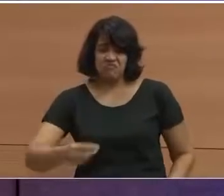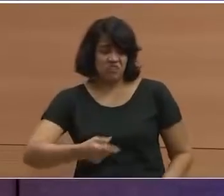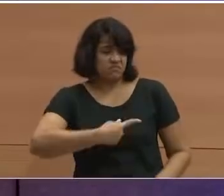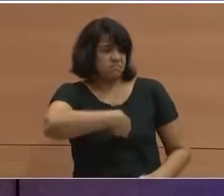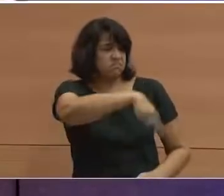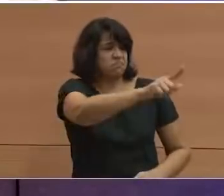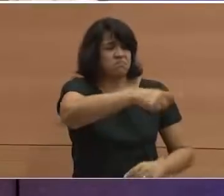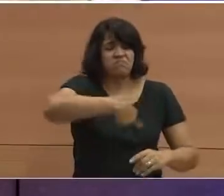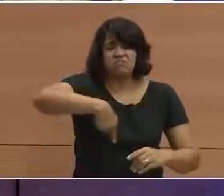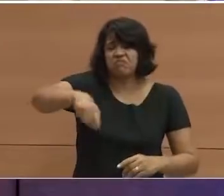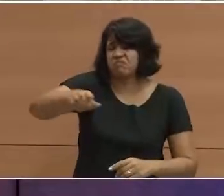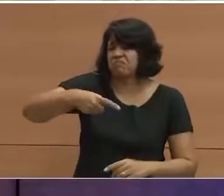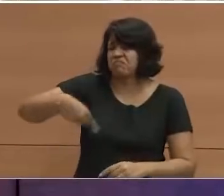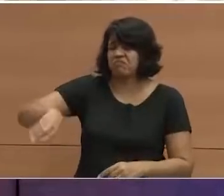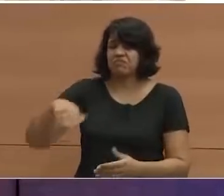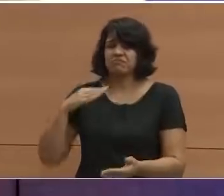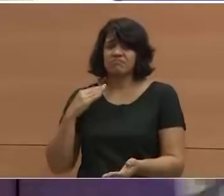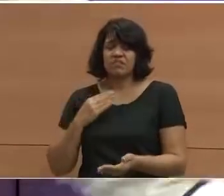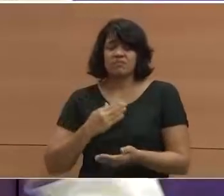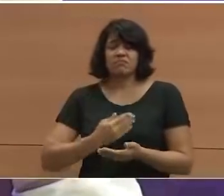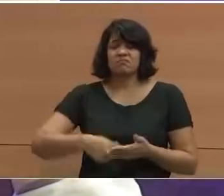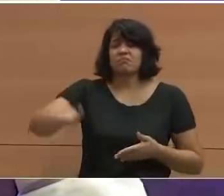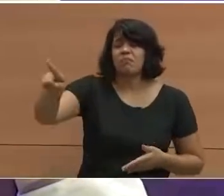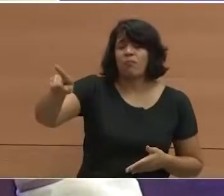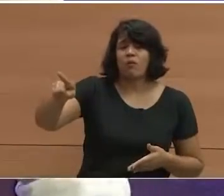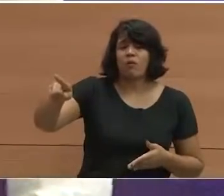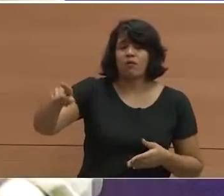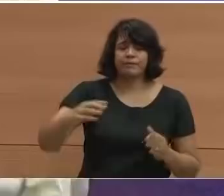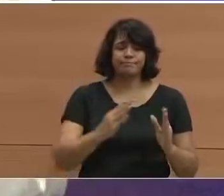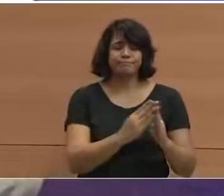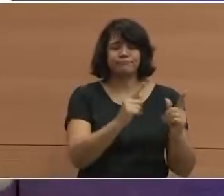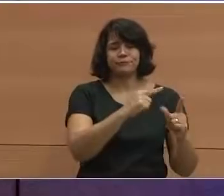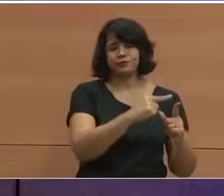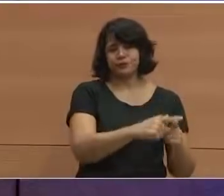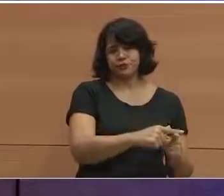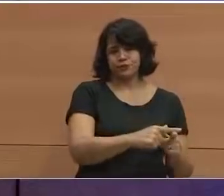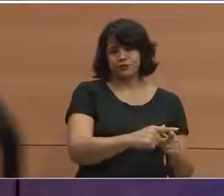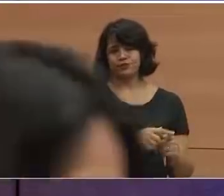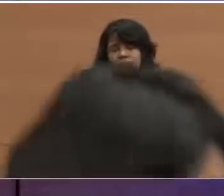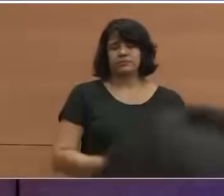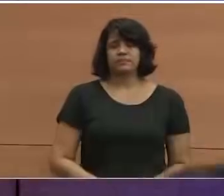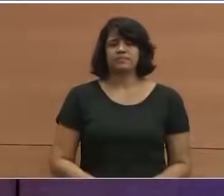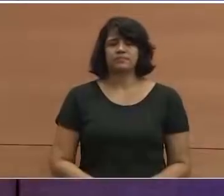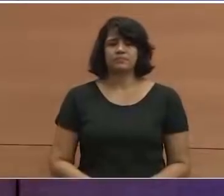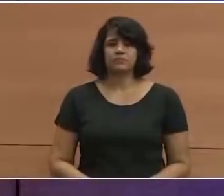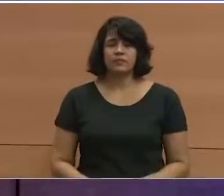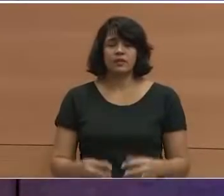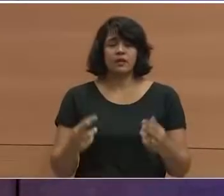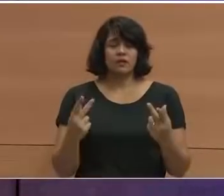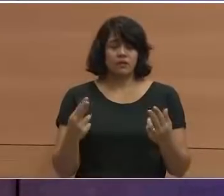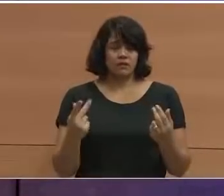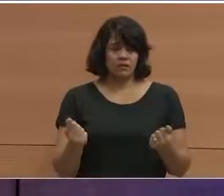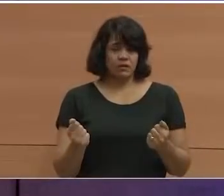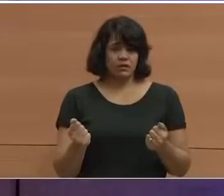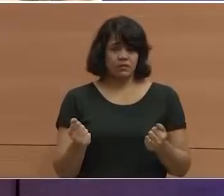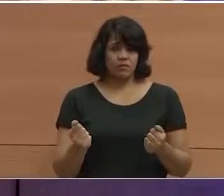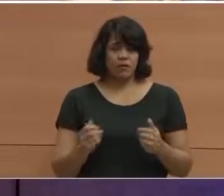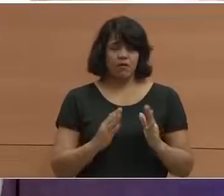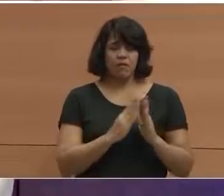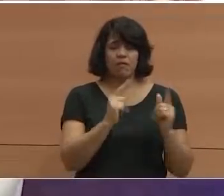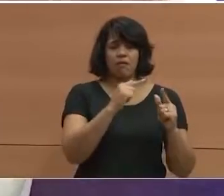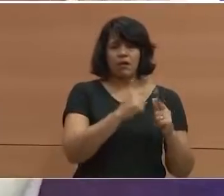mundo, irmãos, virou um caos a vida deles. E a igreja em Corinto estava entrando nessa. Por isso que